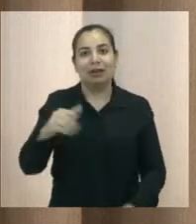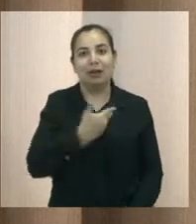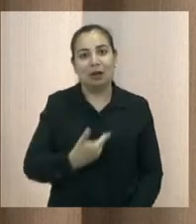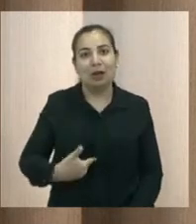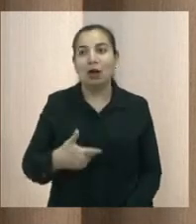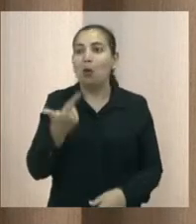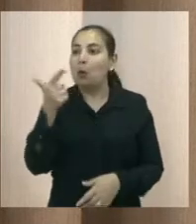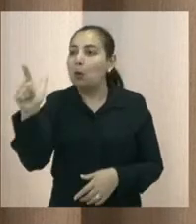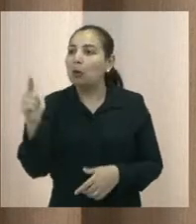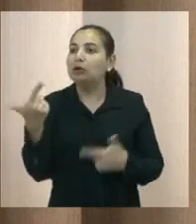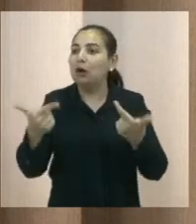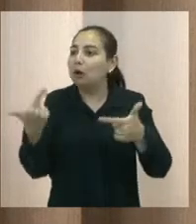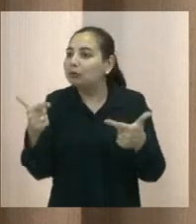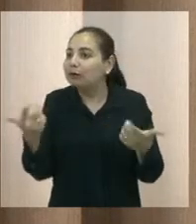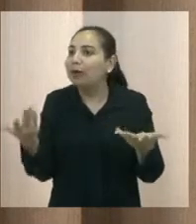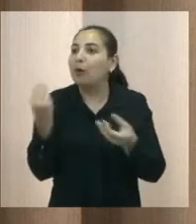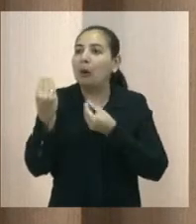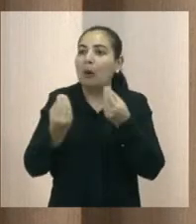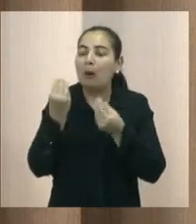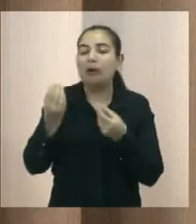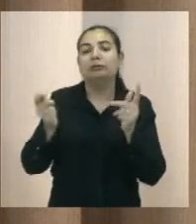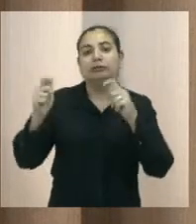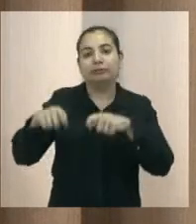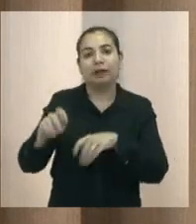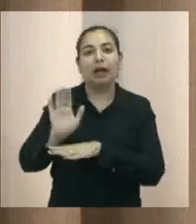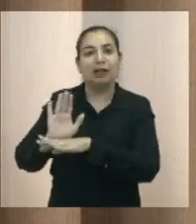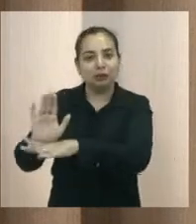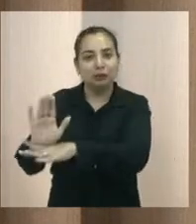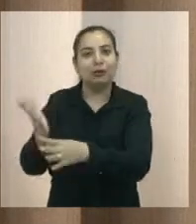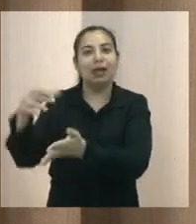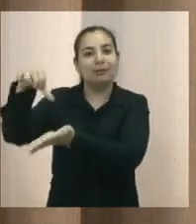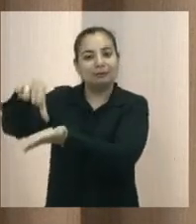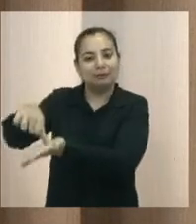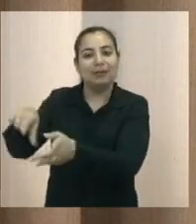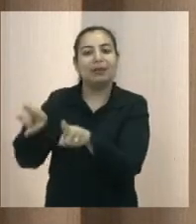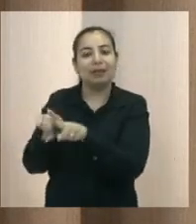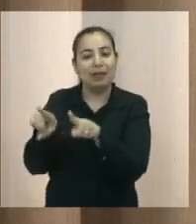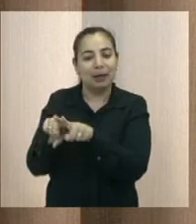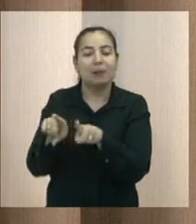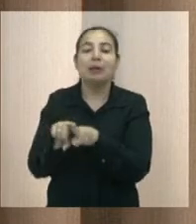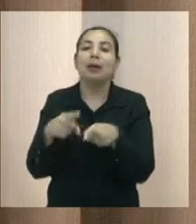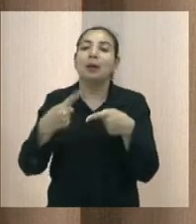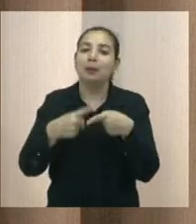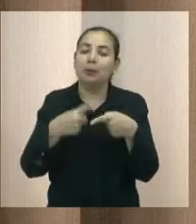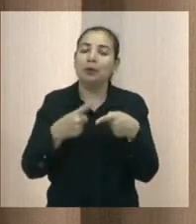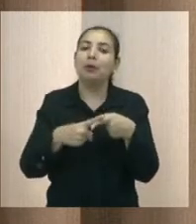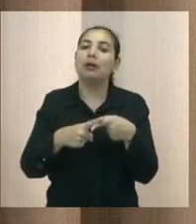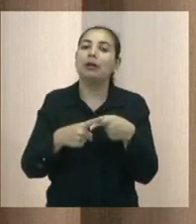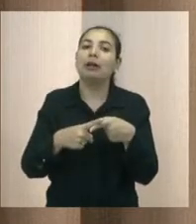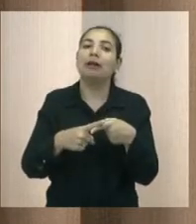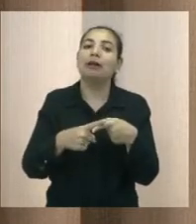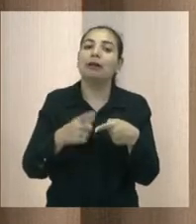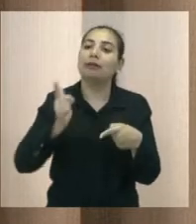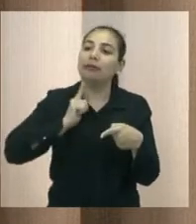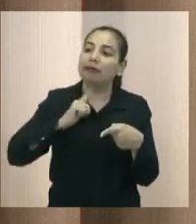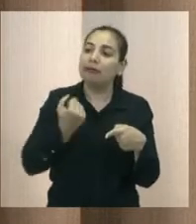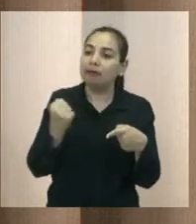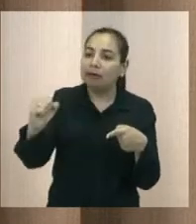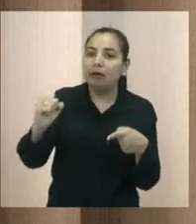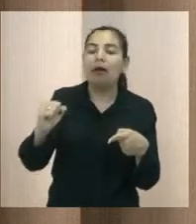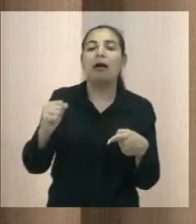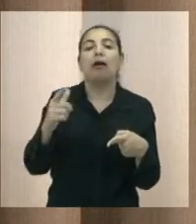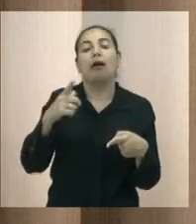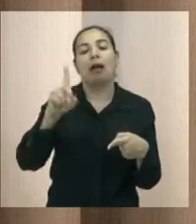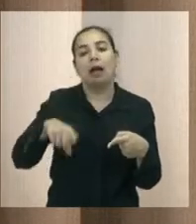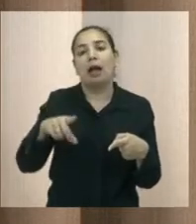municípios que às vezes conseguem ser contempladas com atendimento da macro-região, mas que também o serviço da unidade móvel e da Defensoria em Movimento com